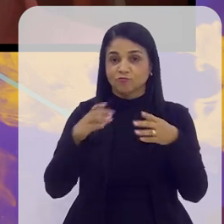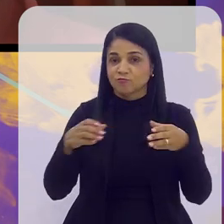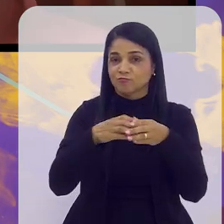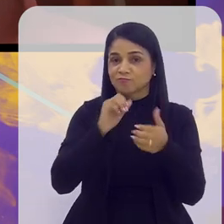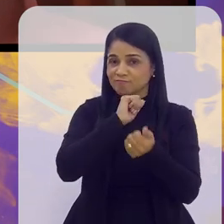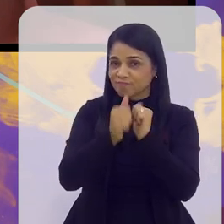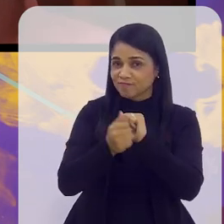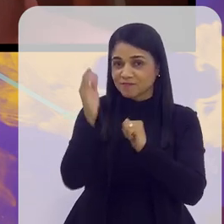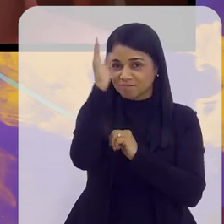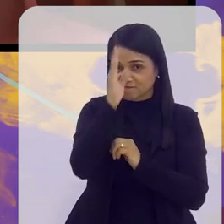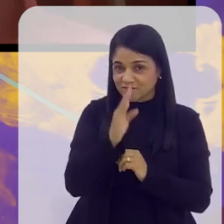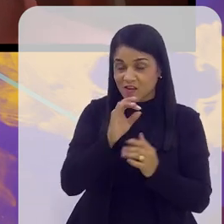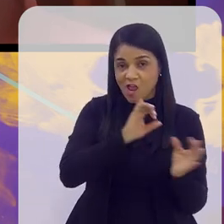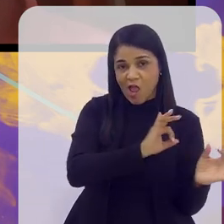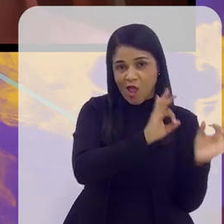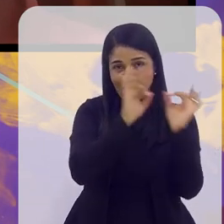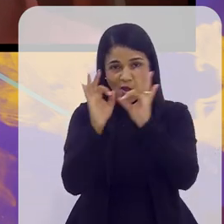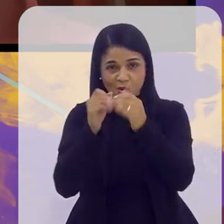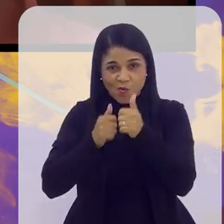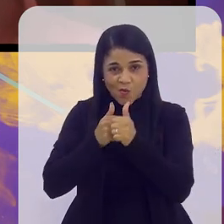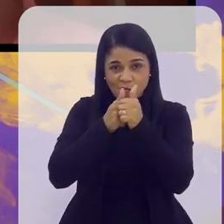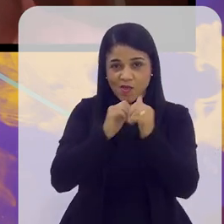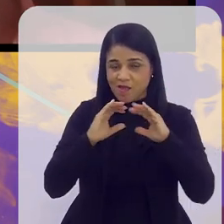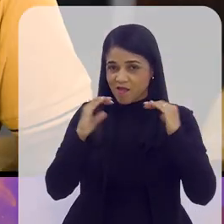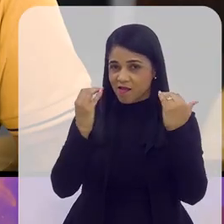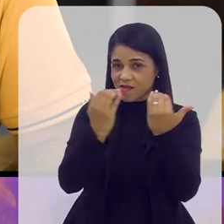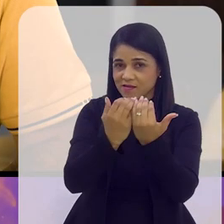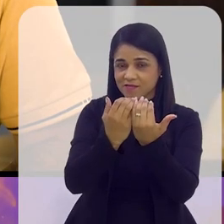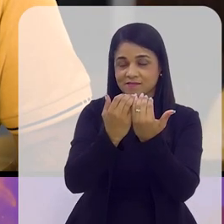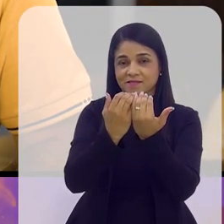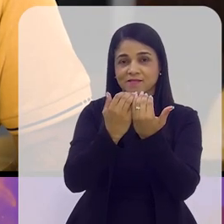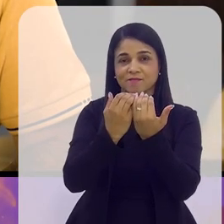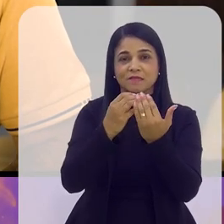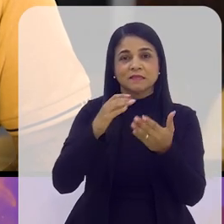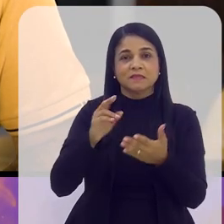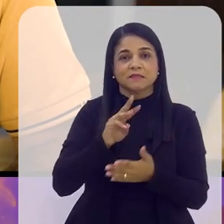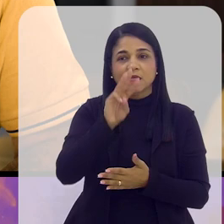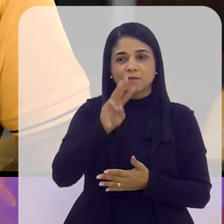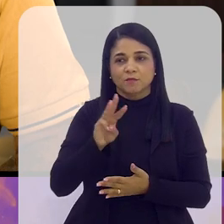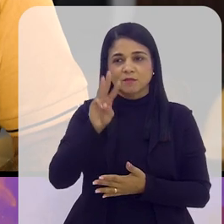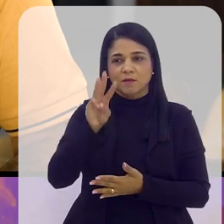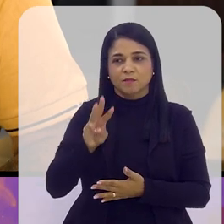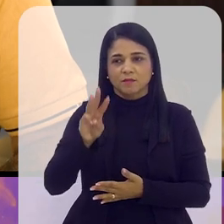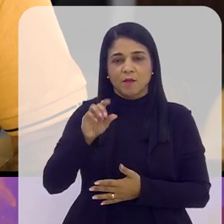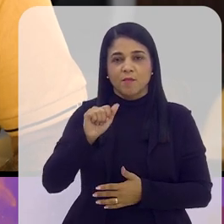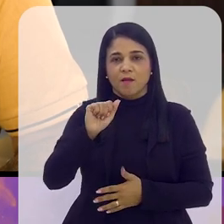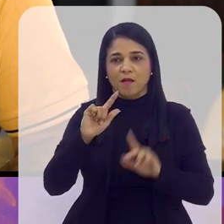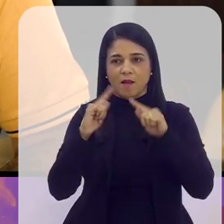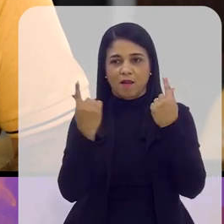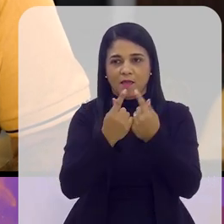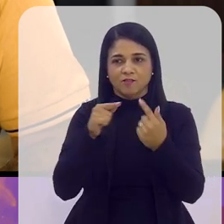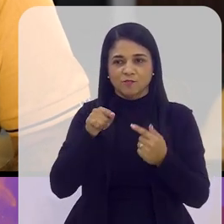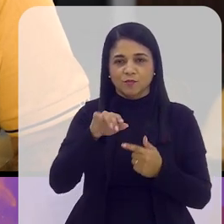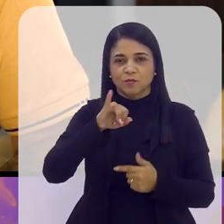aos jogos da Seleção Brasileira. E você pode acompanhar o Arena Esportiva através do